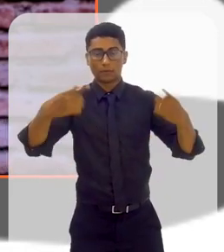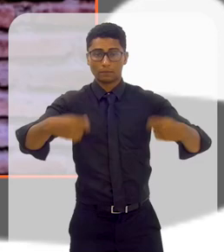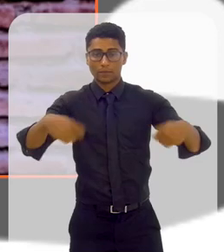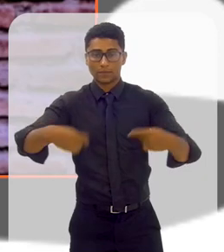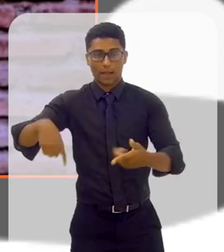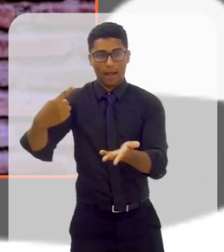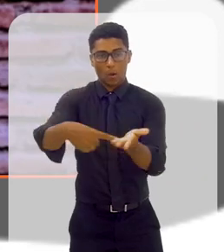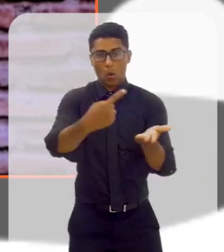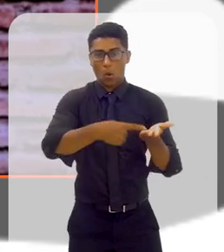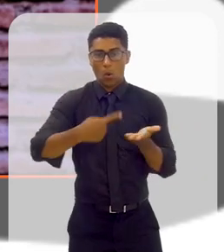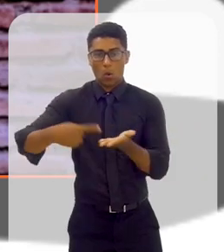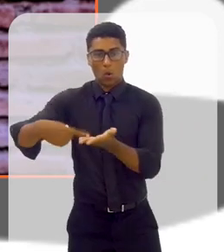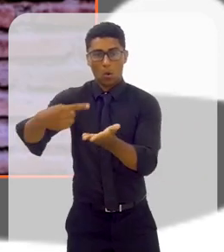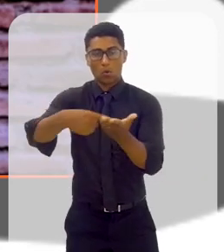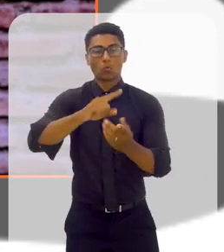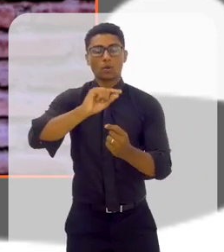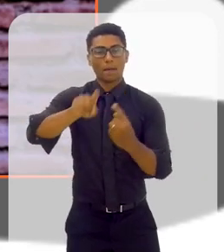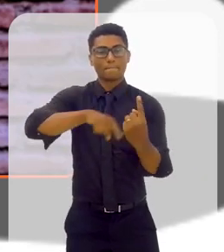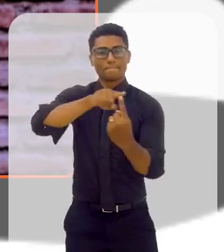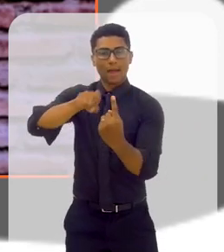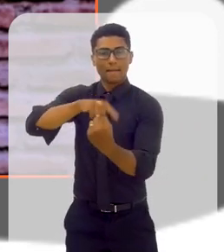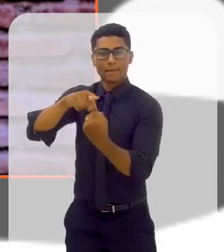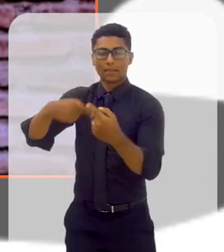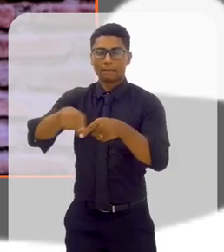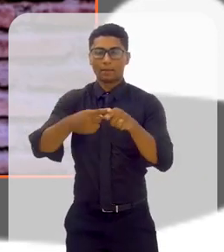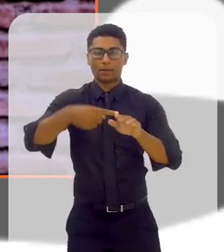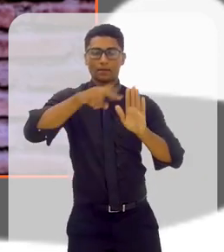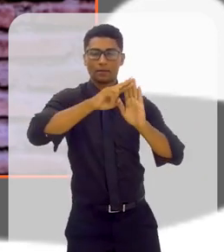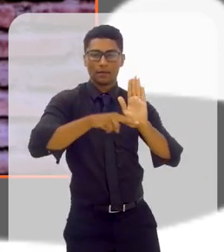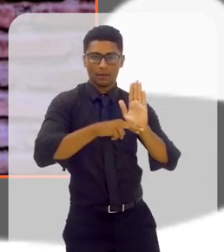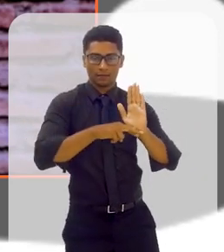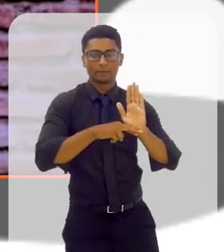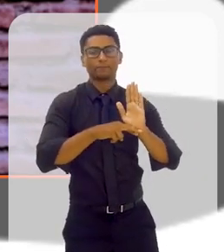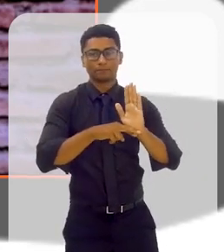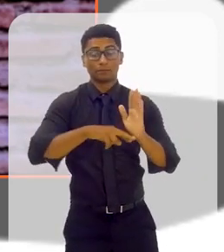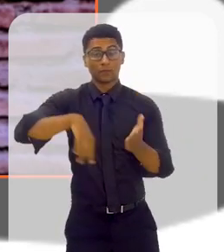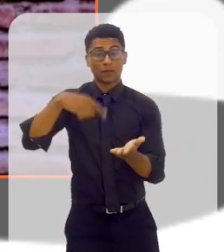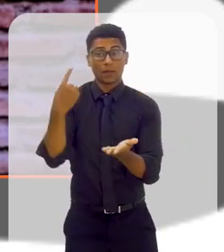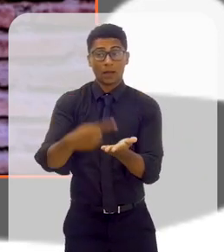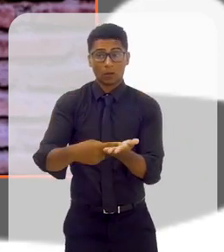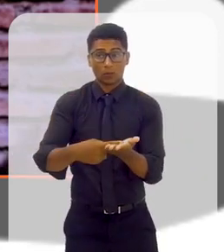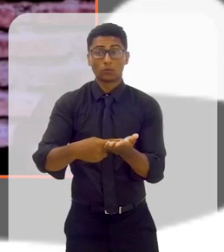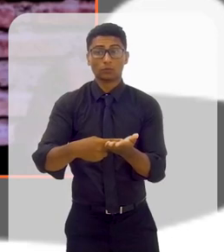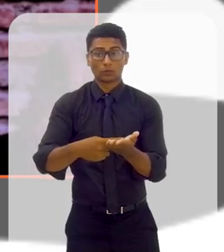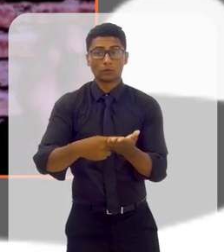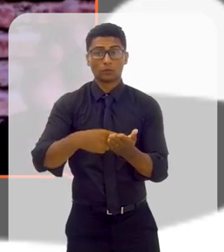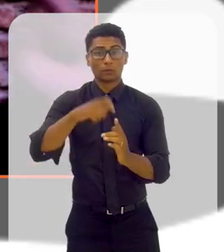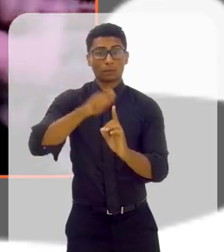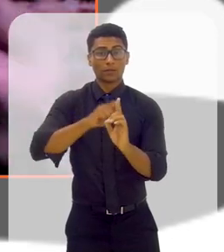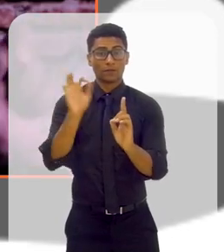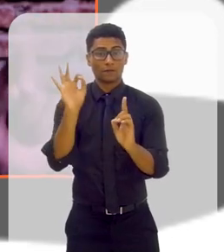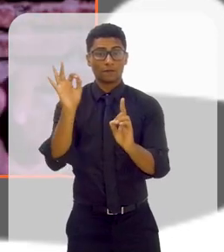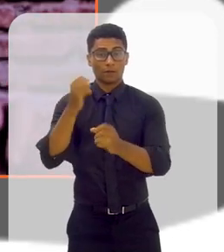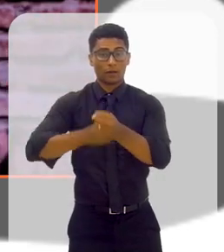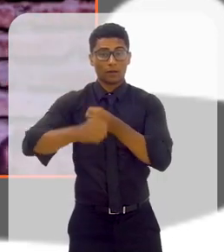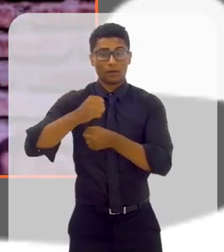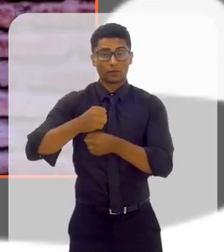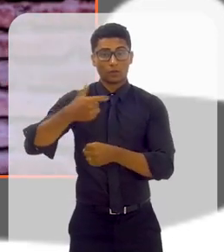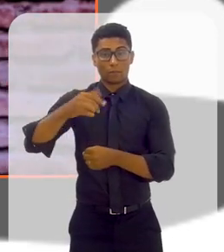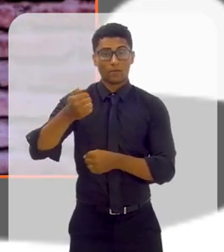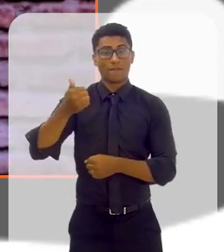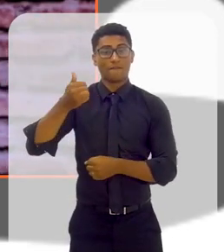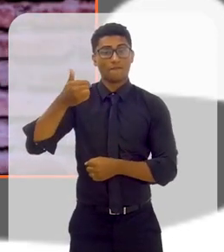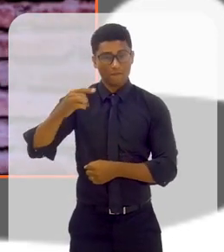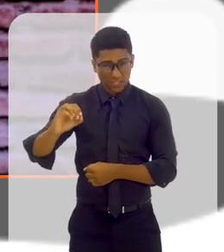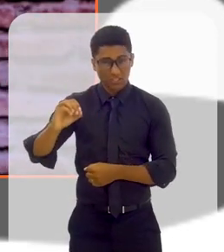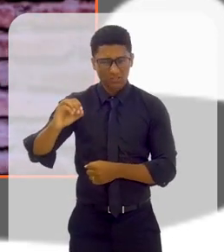metas e regras. O acordo setorial de eletrônico foi firmado em fevereiro de 2020, ou seja, 10 anos depois.